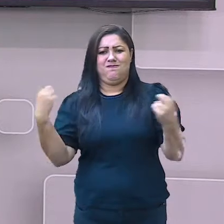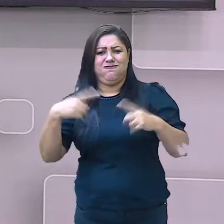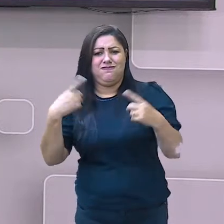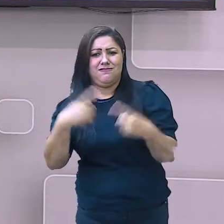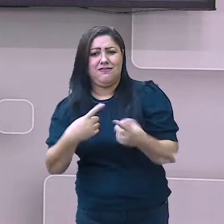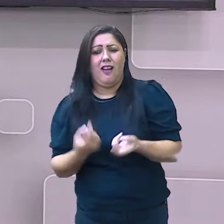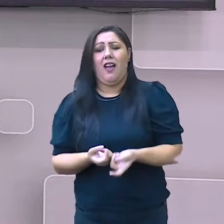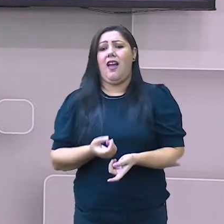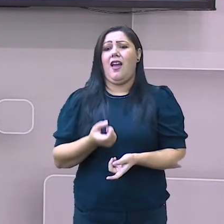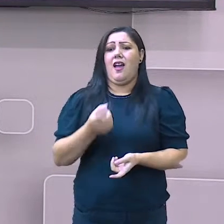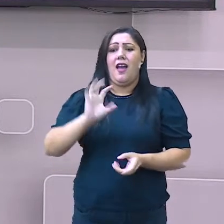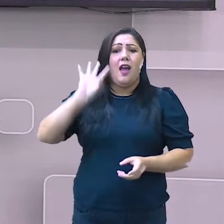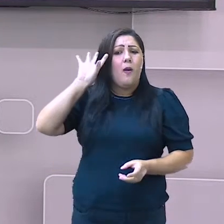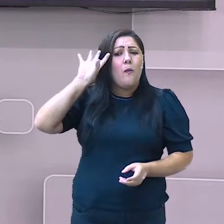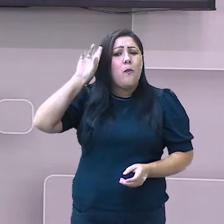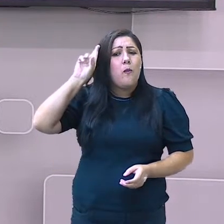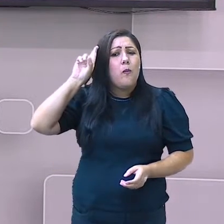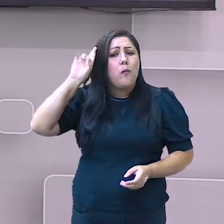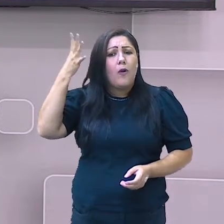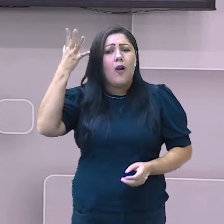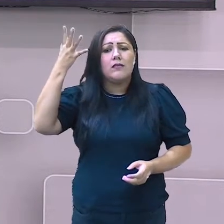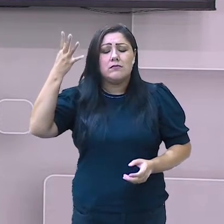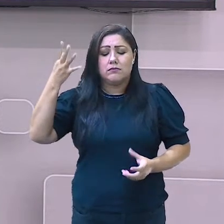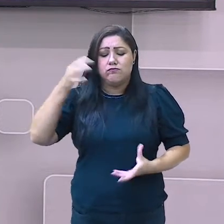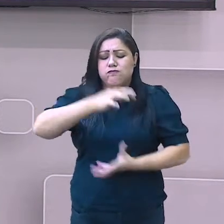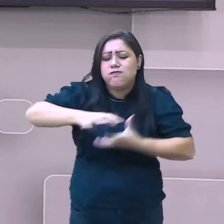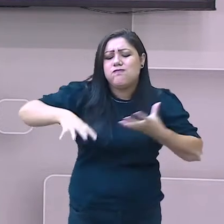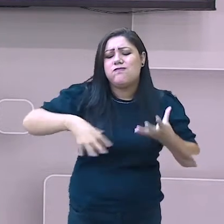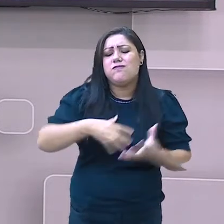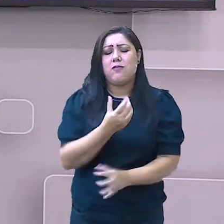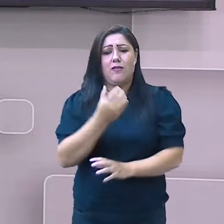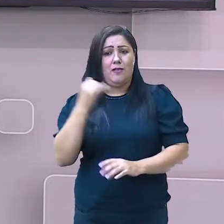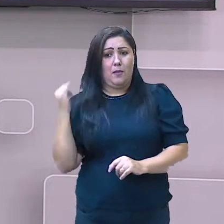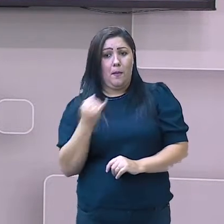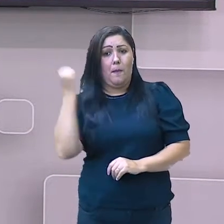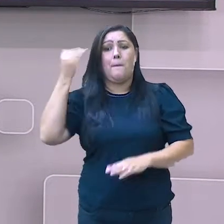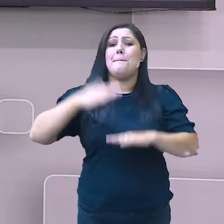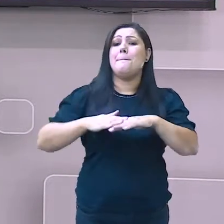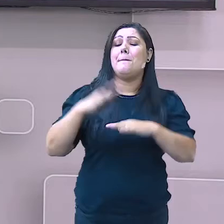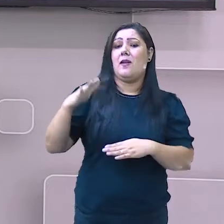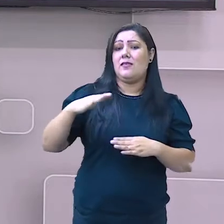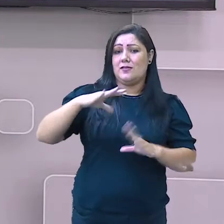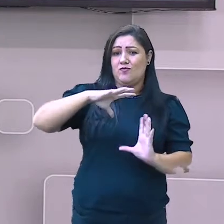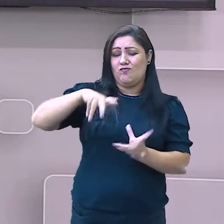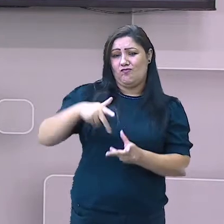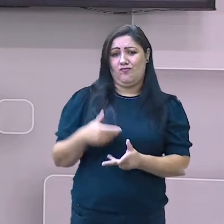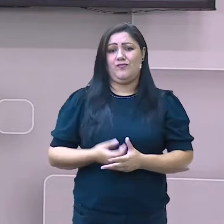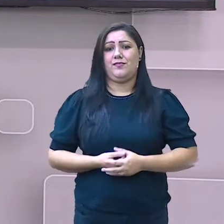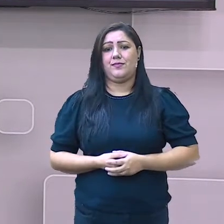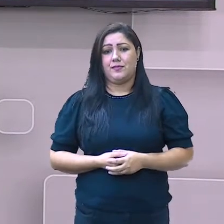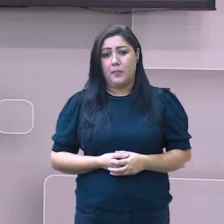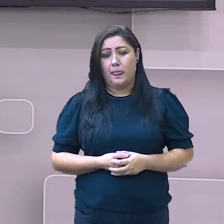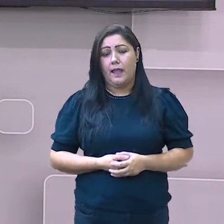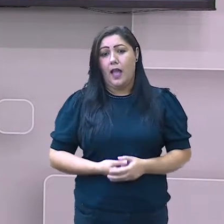das revoluções mais importantes da nossa história. Do século XVI